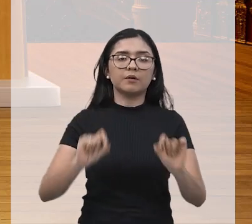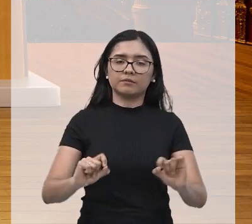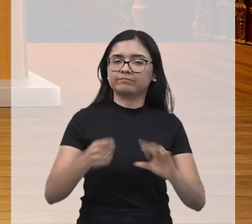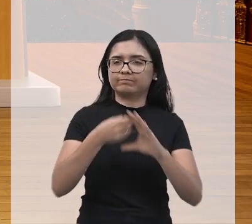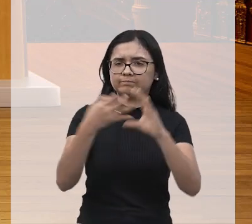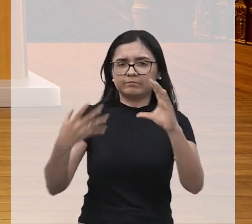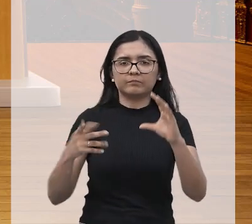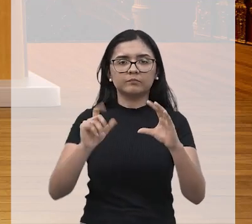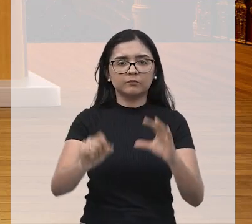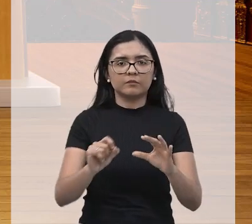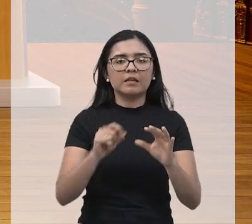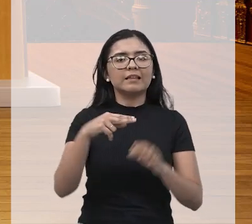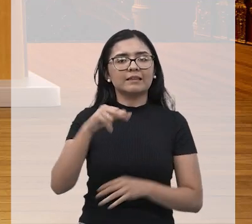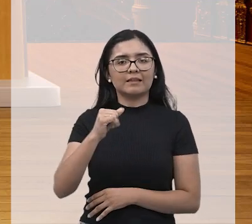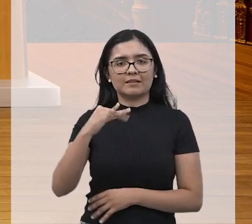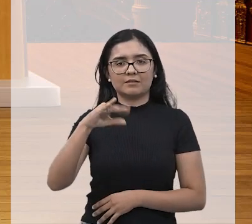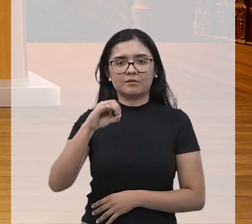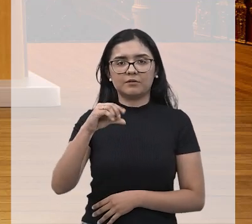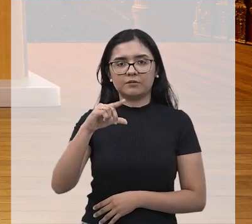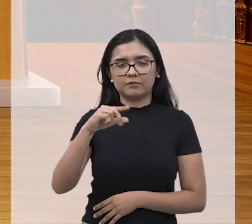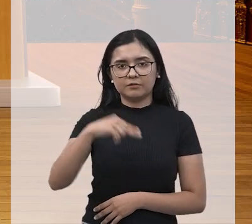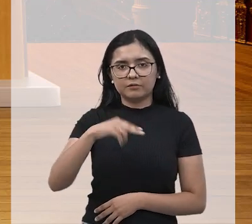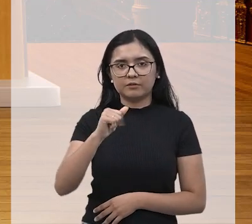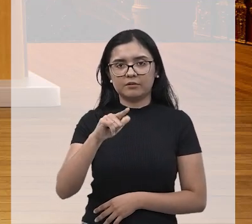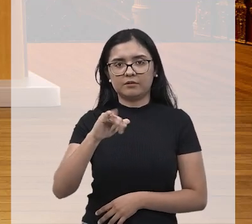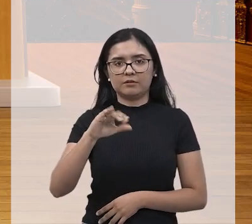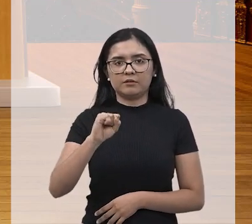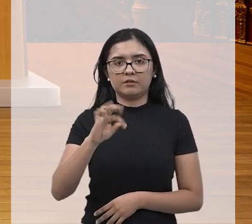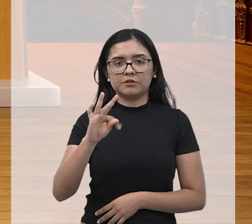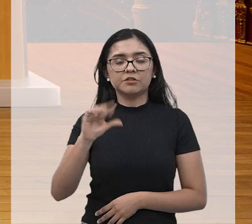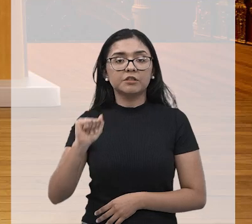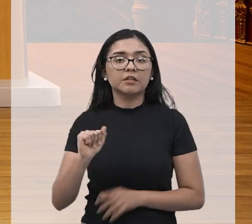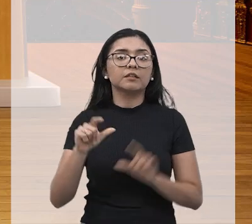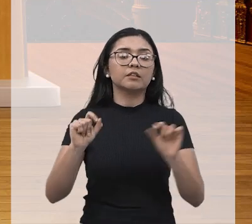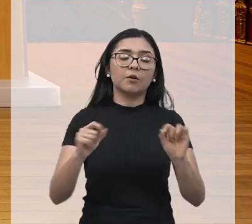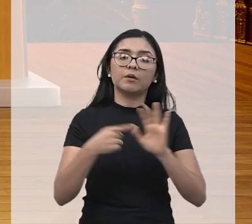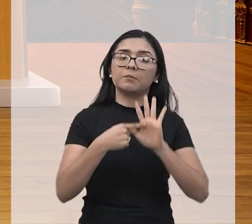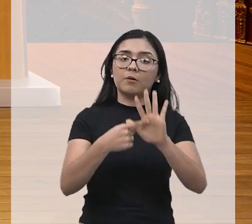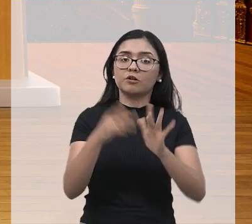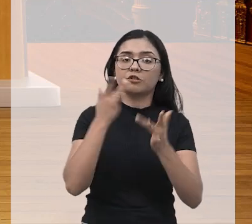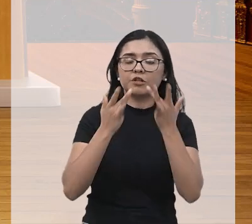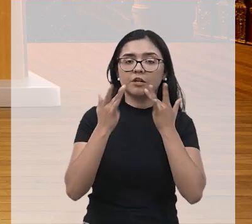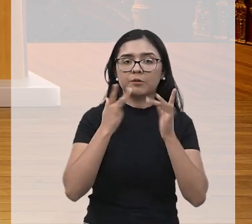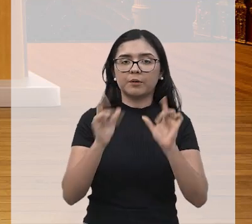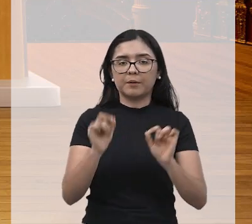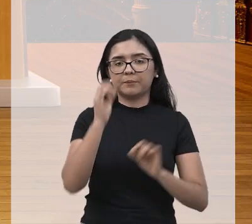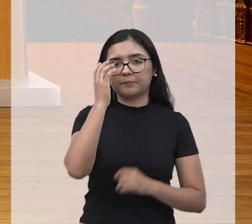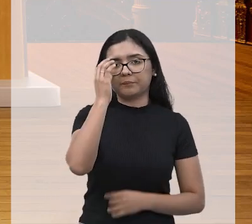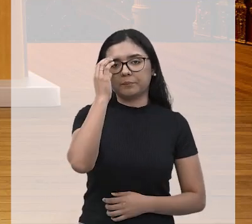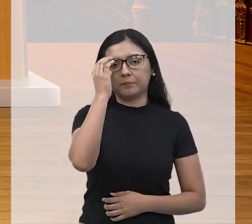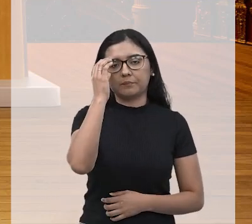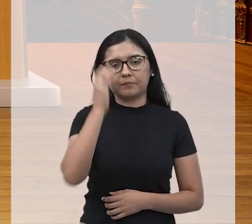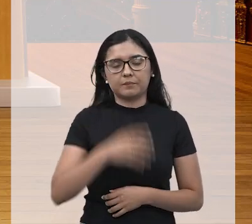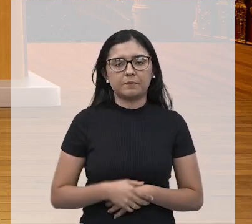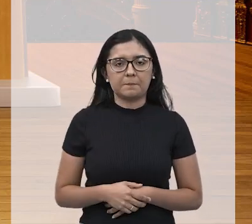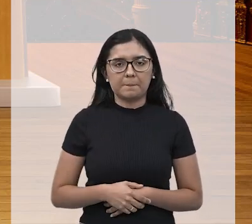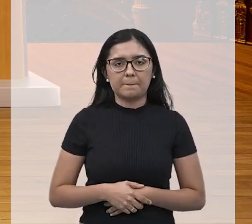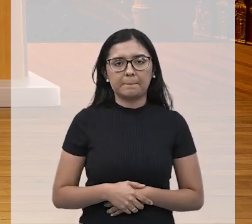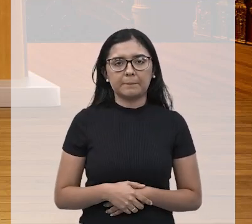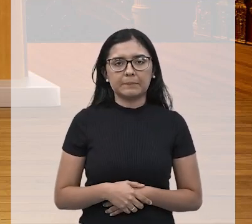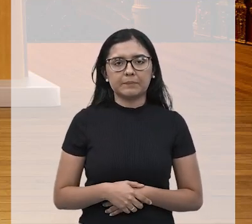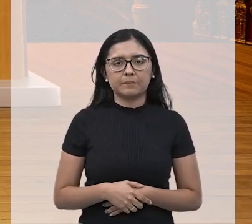caráter nacionalista, né? Então ele vem trazer aí, como a gente viu aqui, no